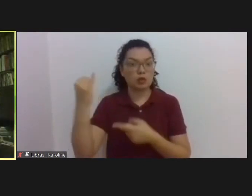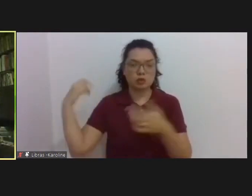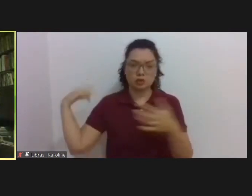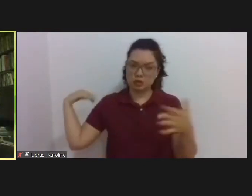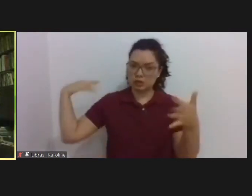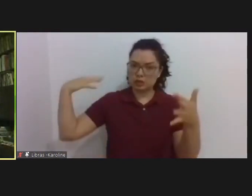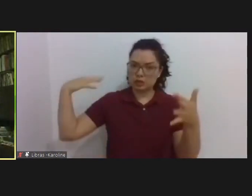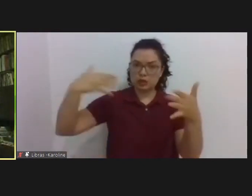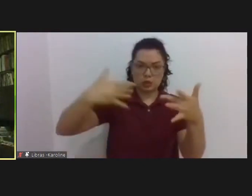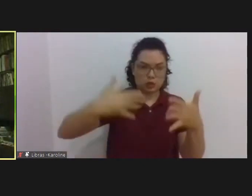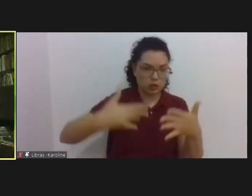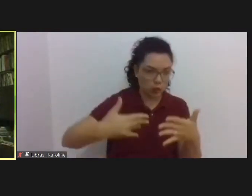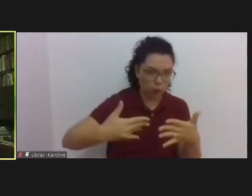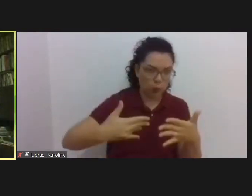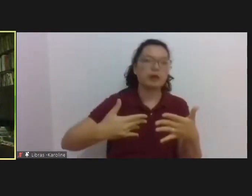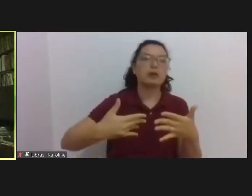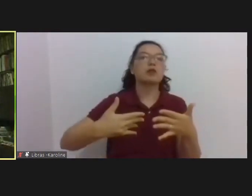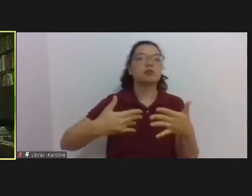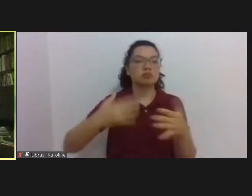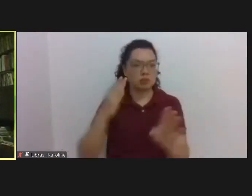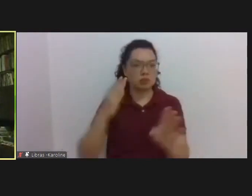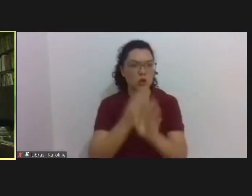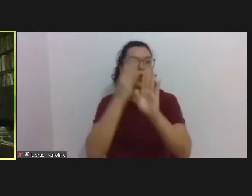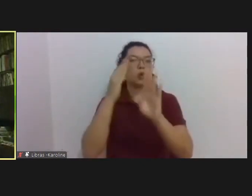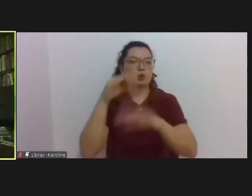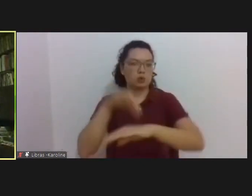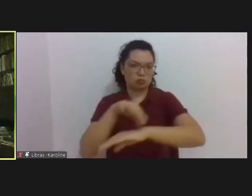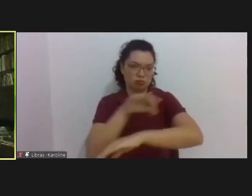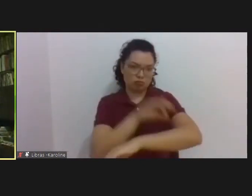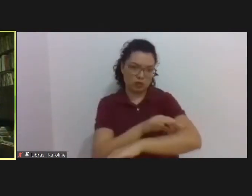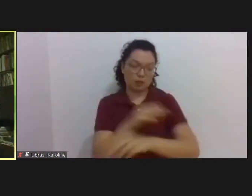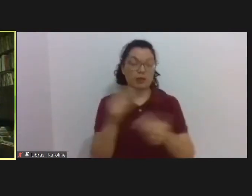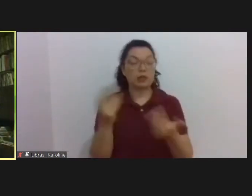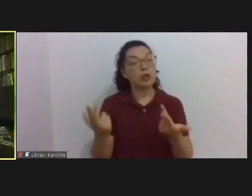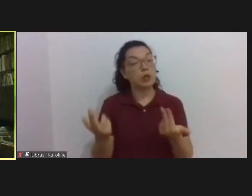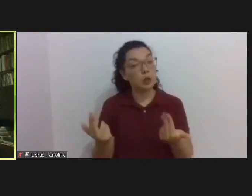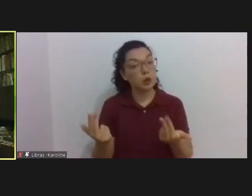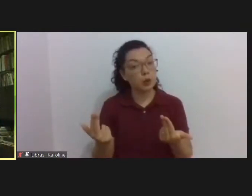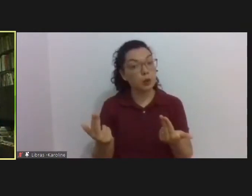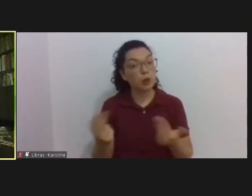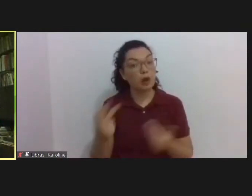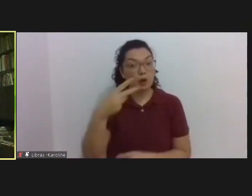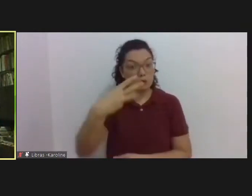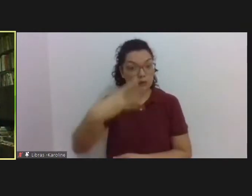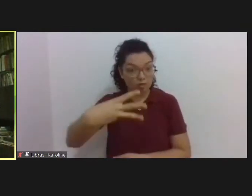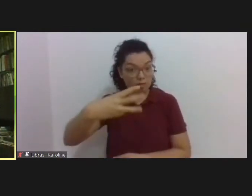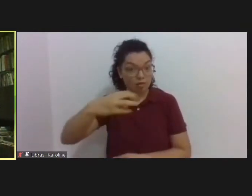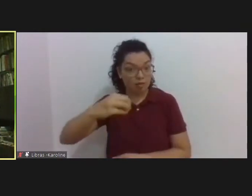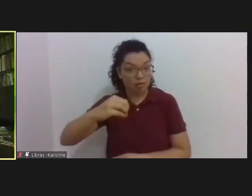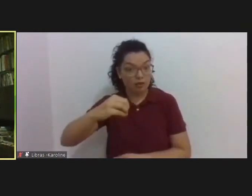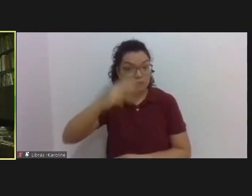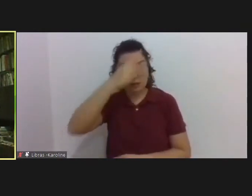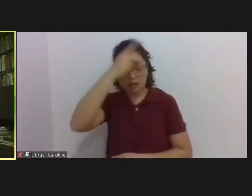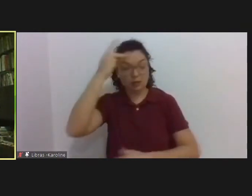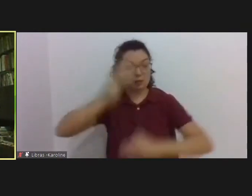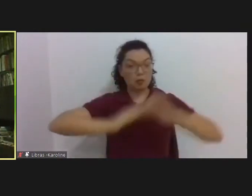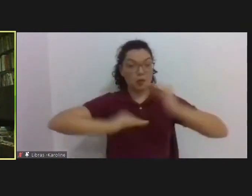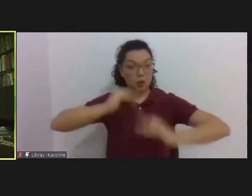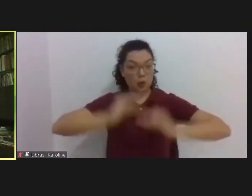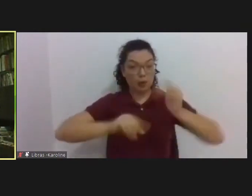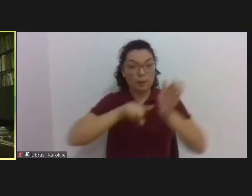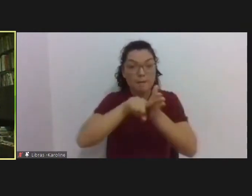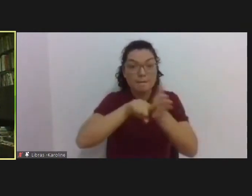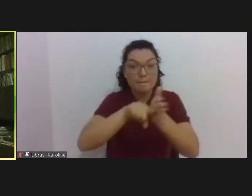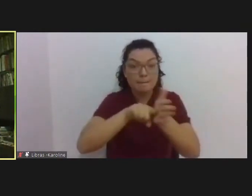eixo temático. Da mesma forma, 30 pesquisadores responderam positivamente à chamada